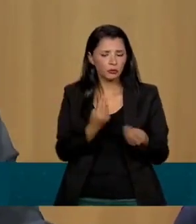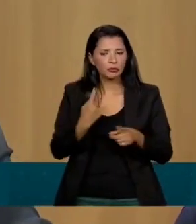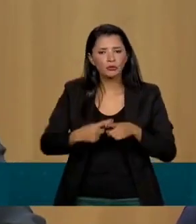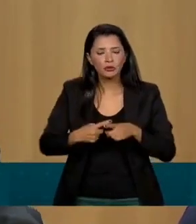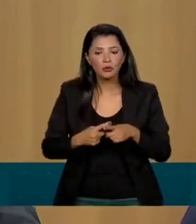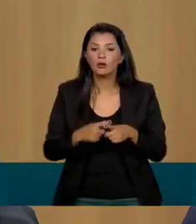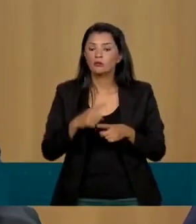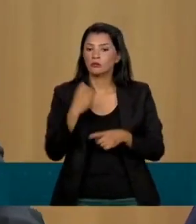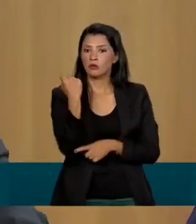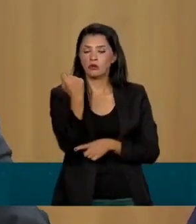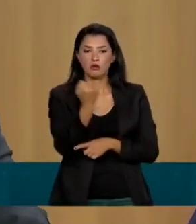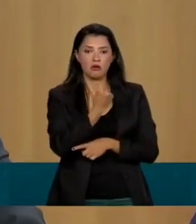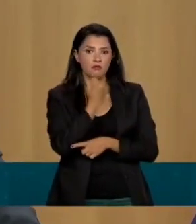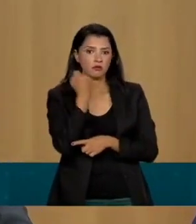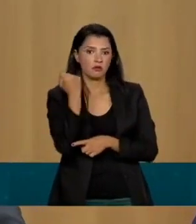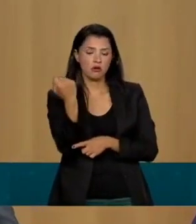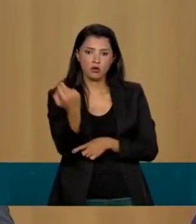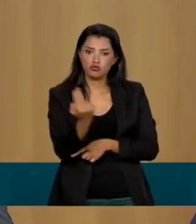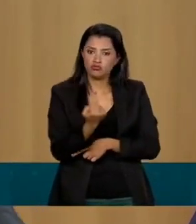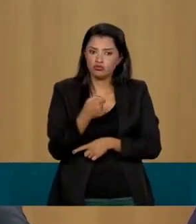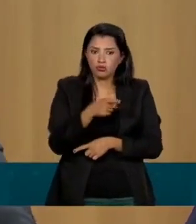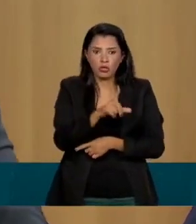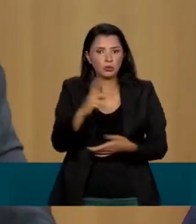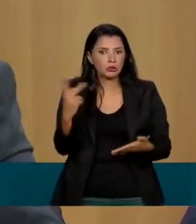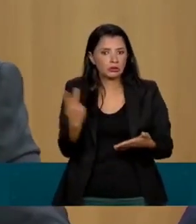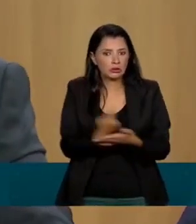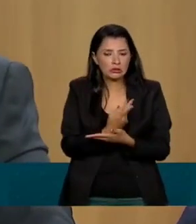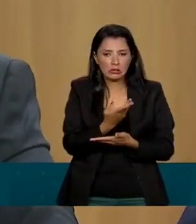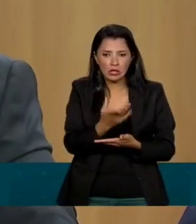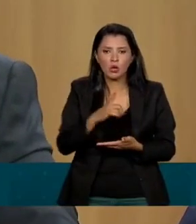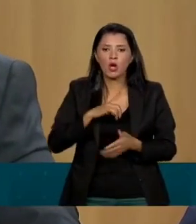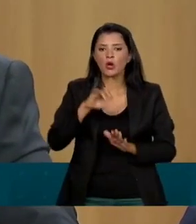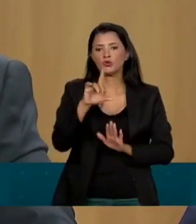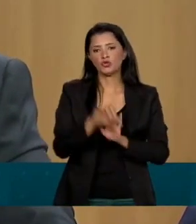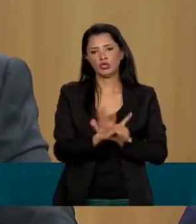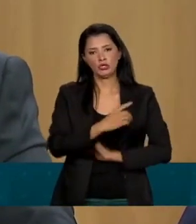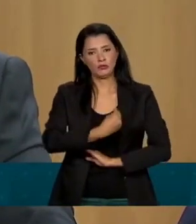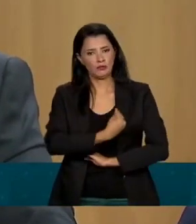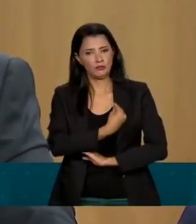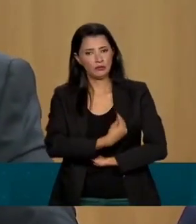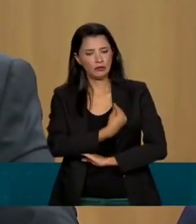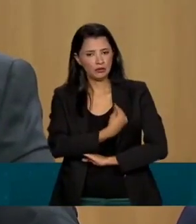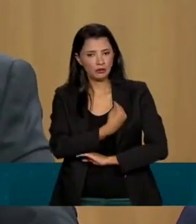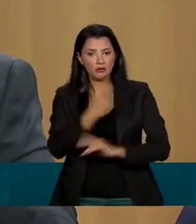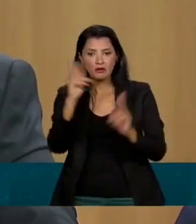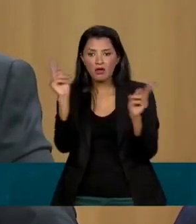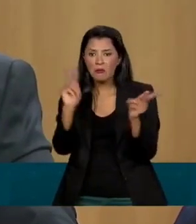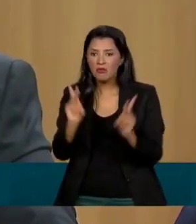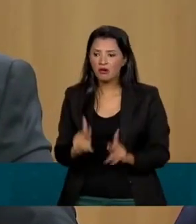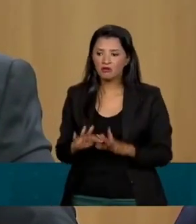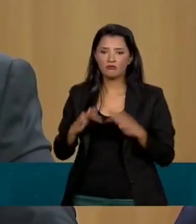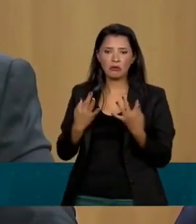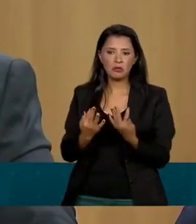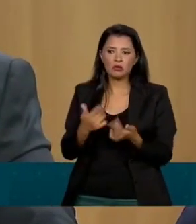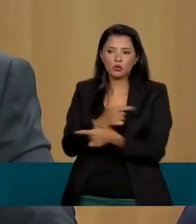gravidade da lesão ao direito à vida e à paz das famílias.